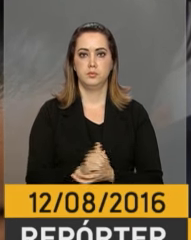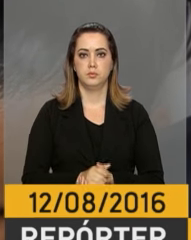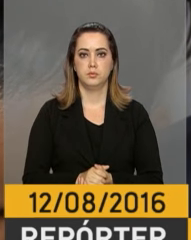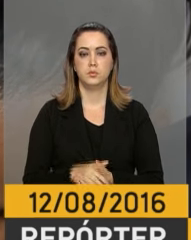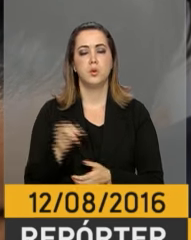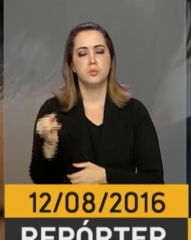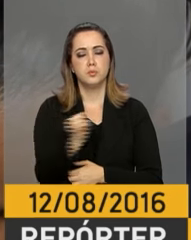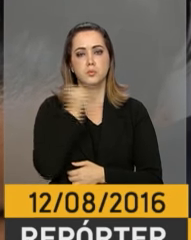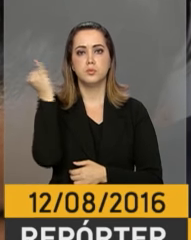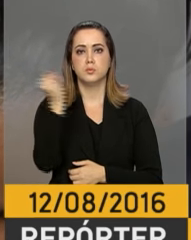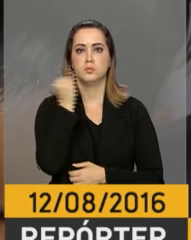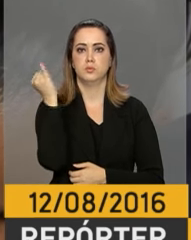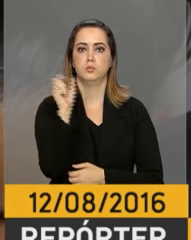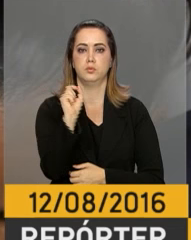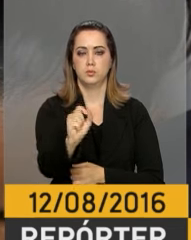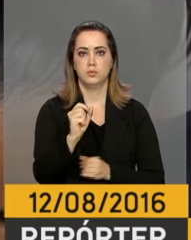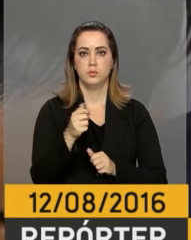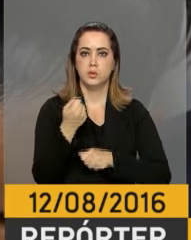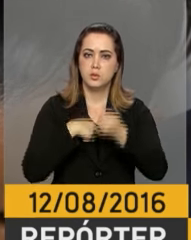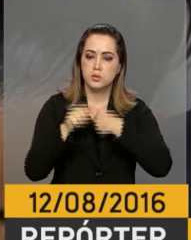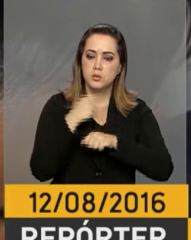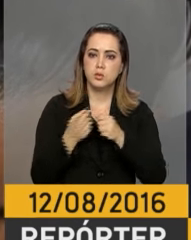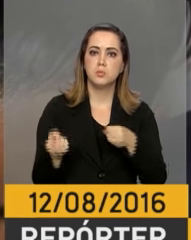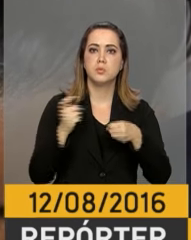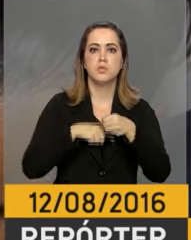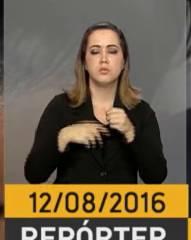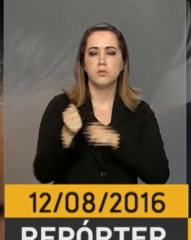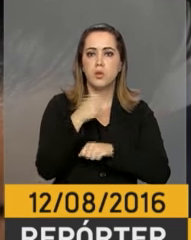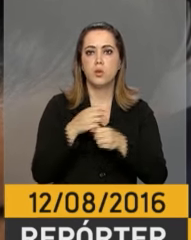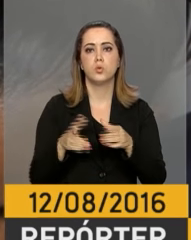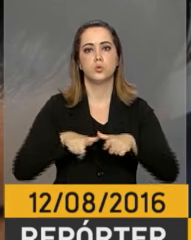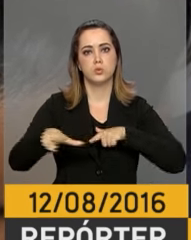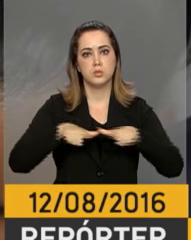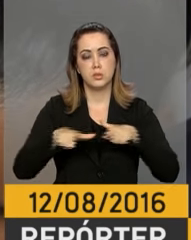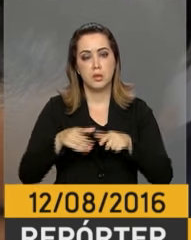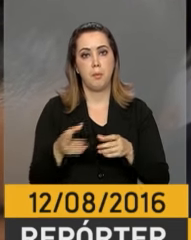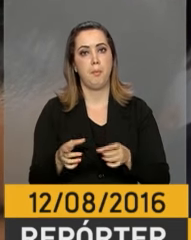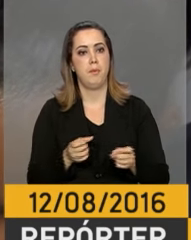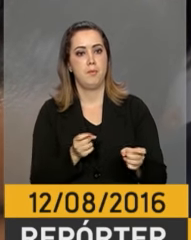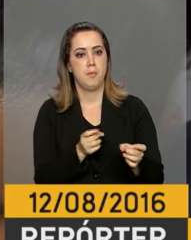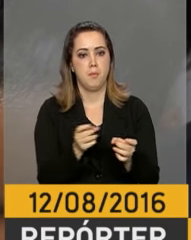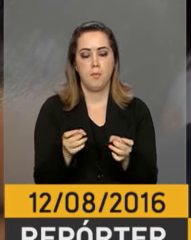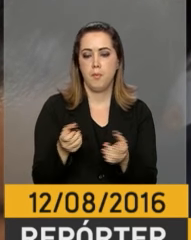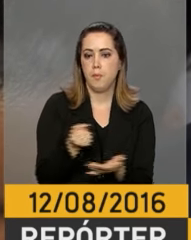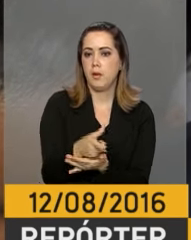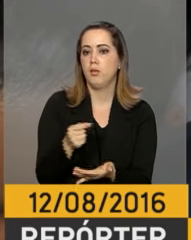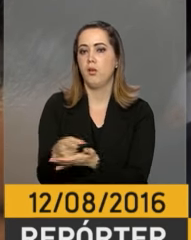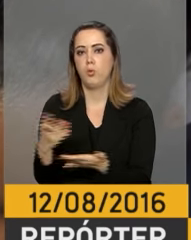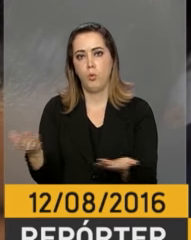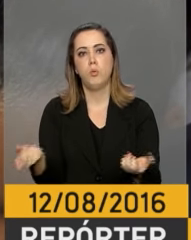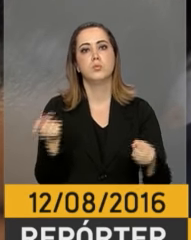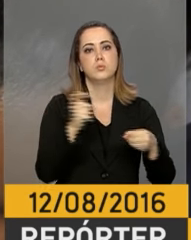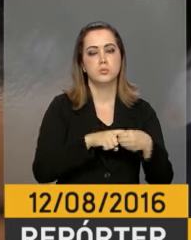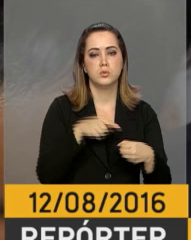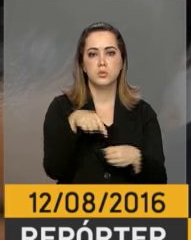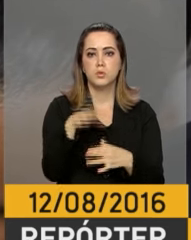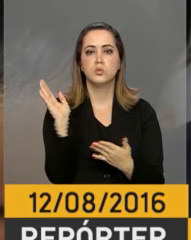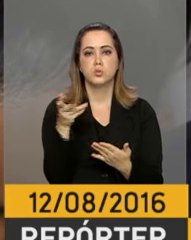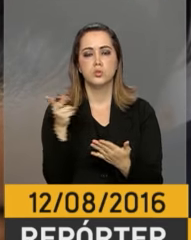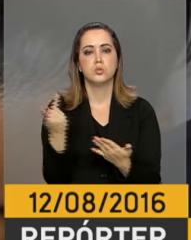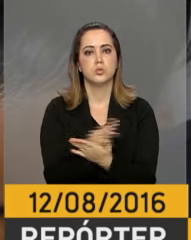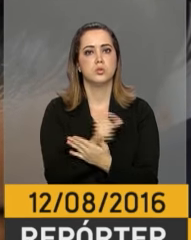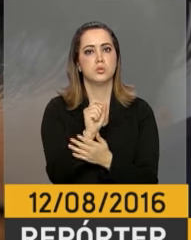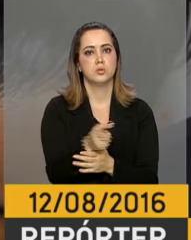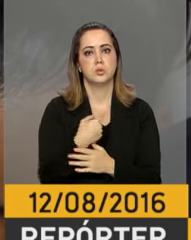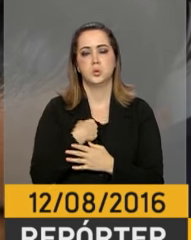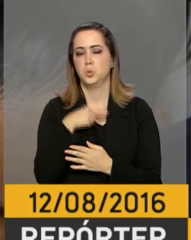o importante é que a economia se recupere, que o emprego se recupere, o consumo e os investimentos. Isso está acontecendo e não